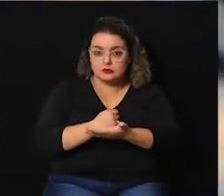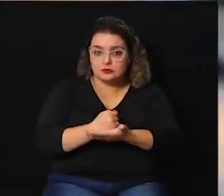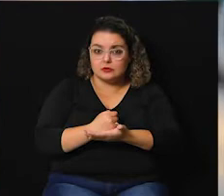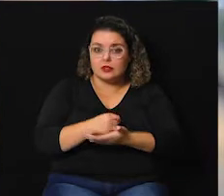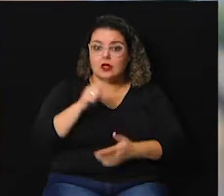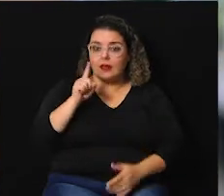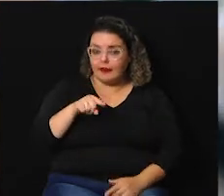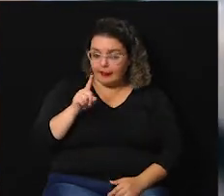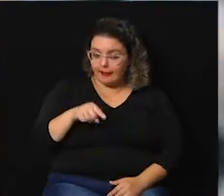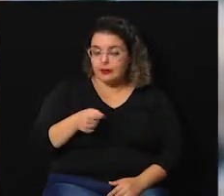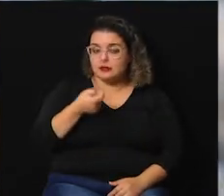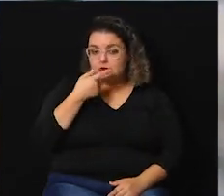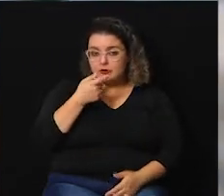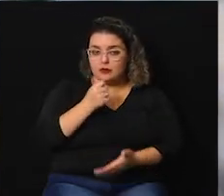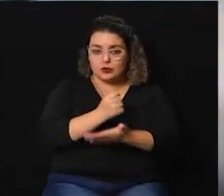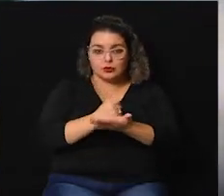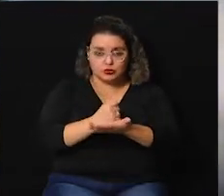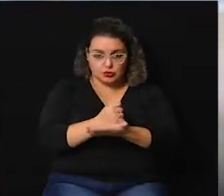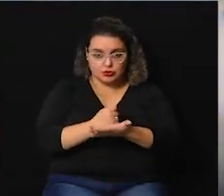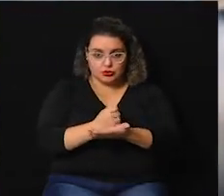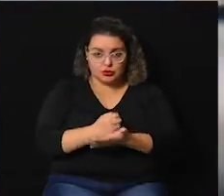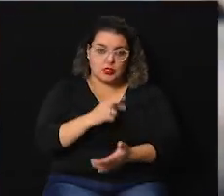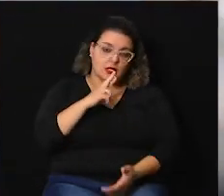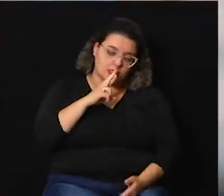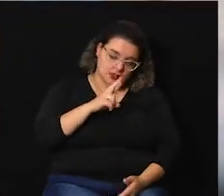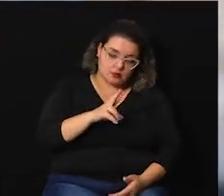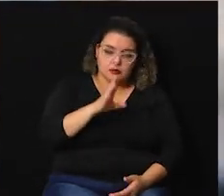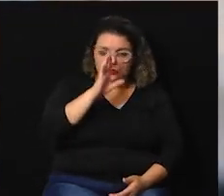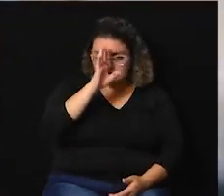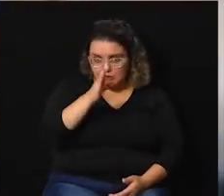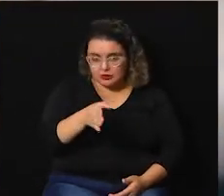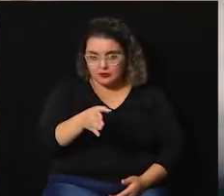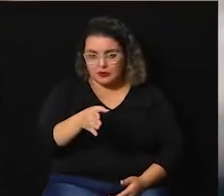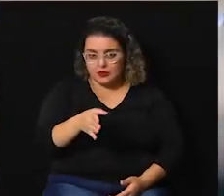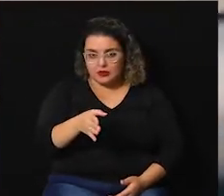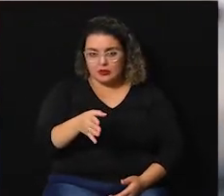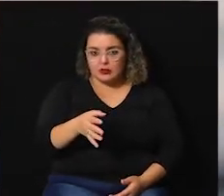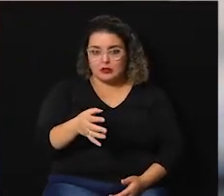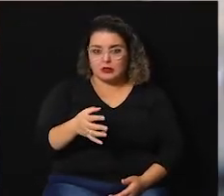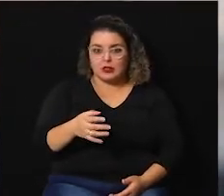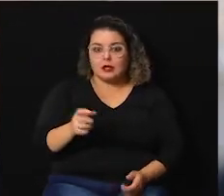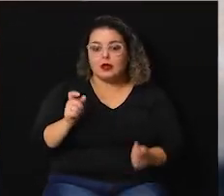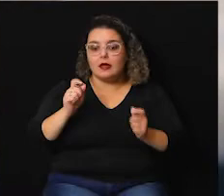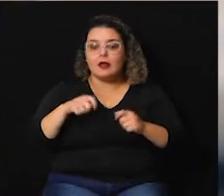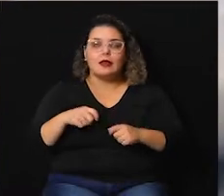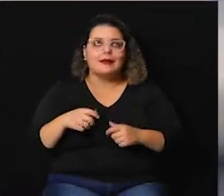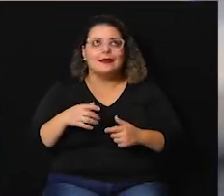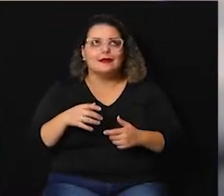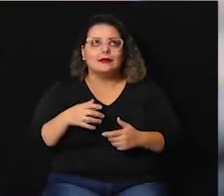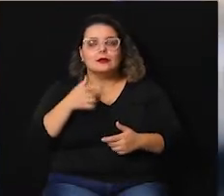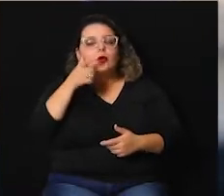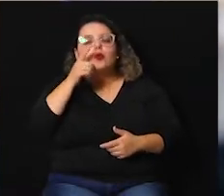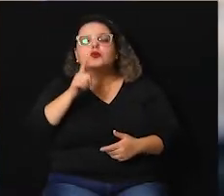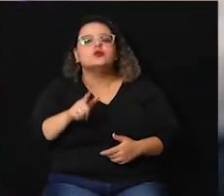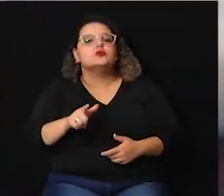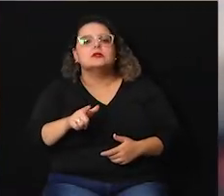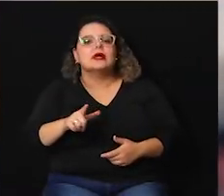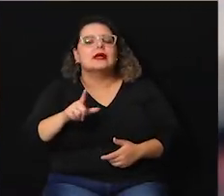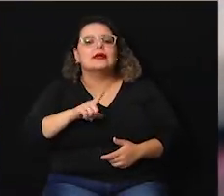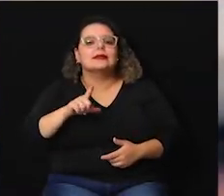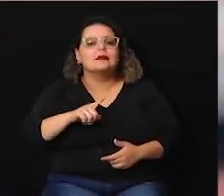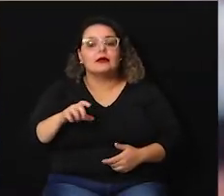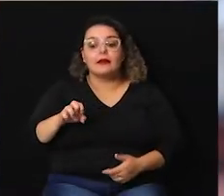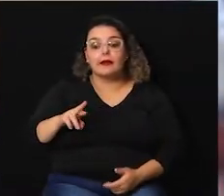esse medicamento, respondendo a sua pergunta diretamente, ele dá impotência? Não. Em